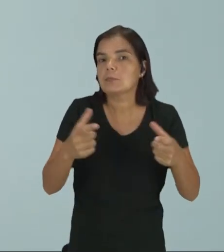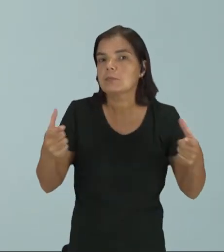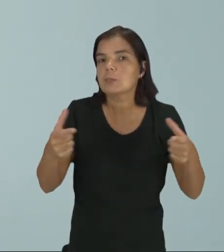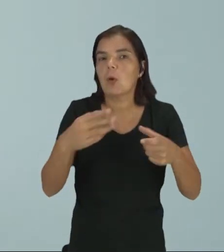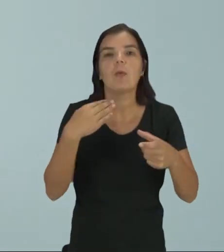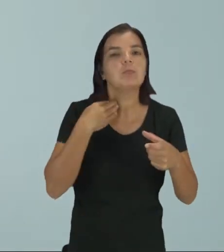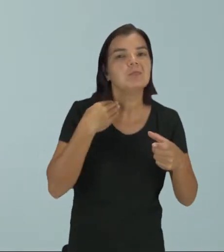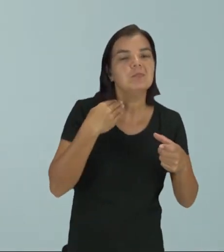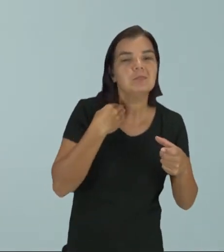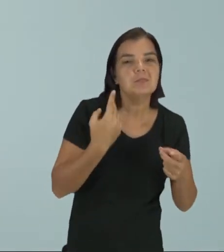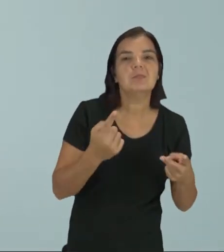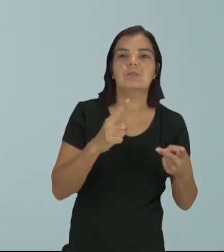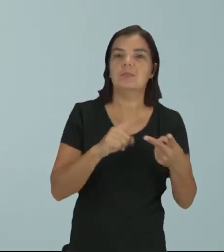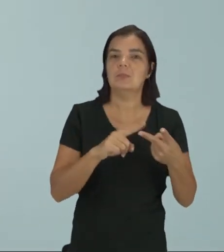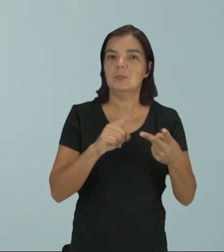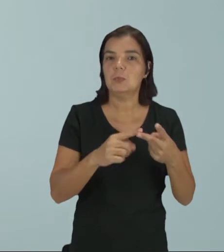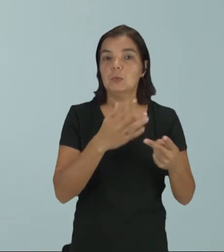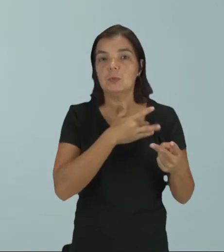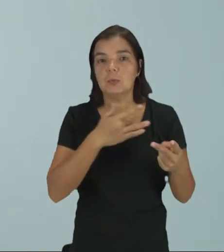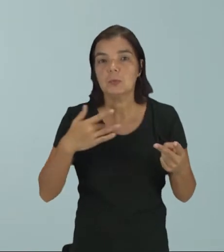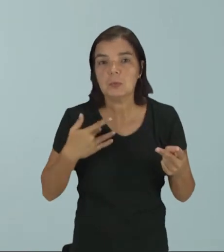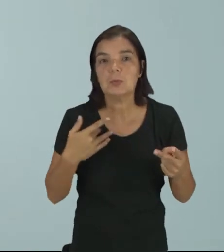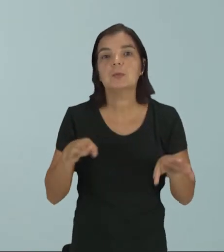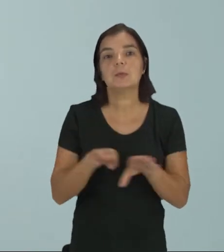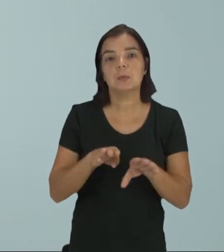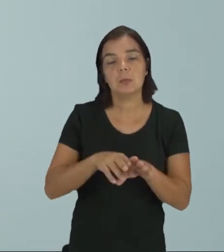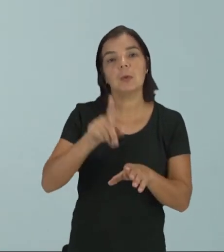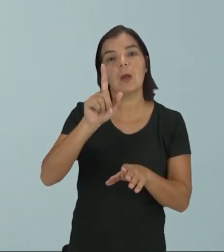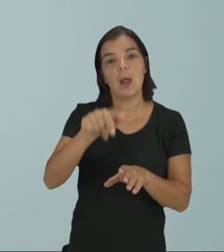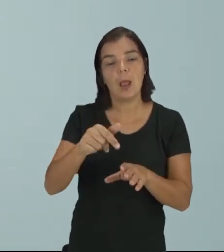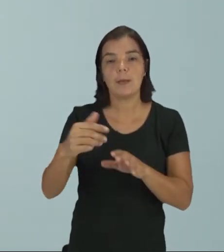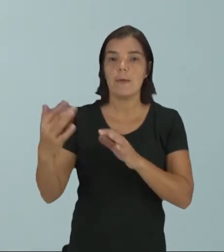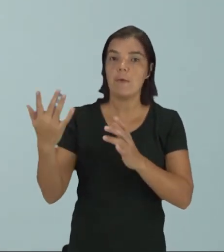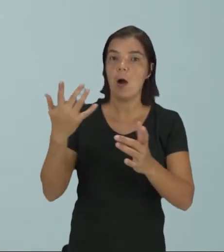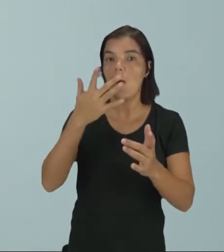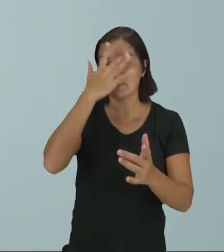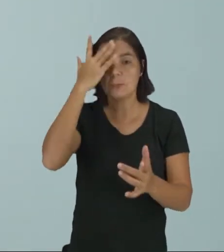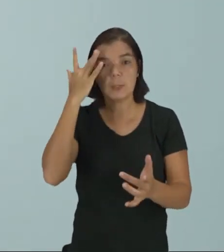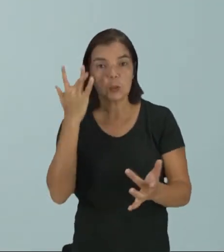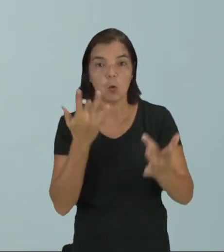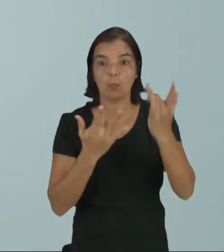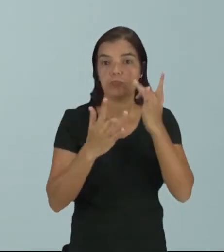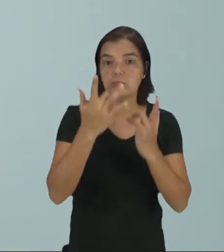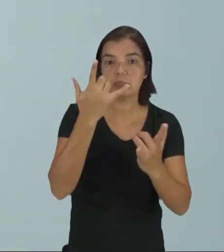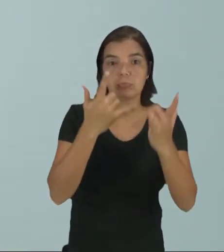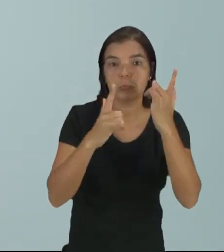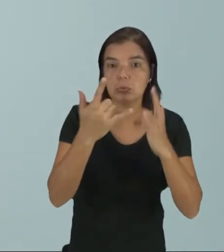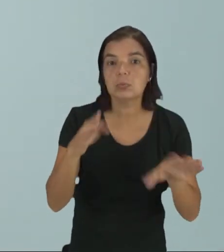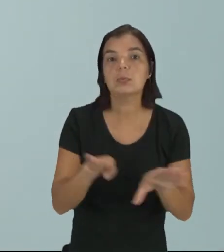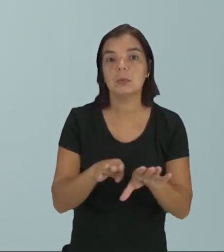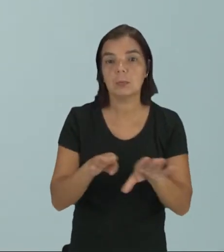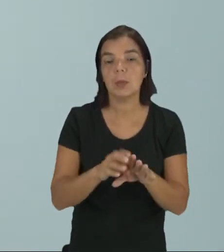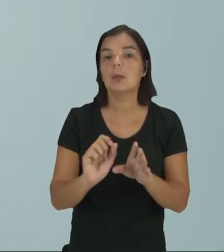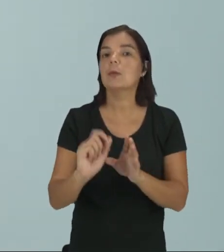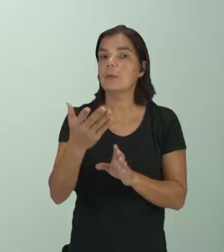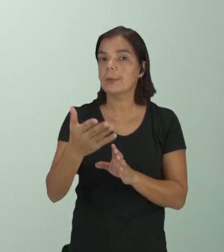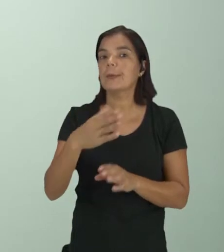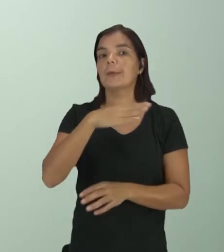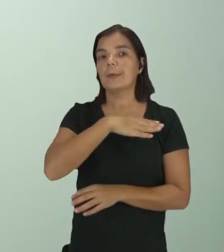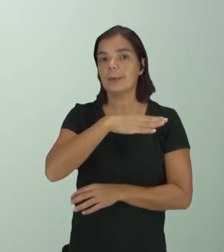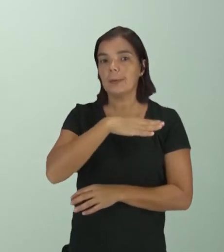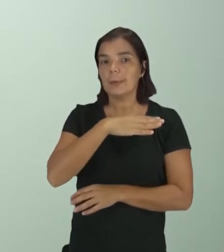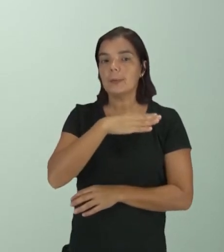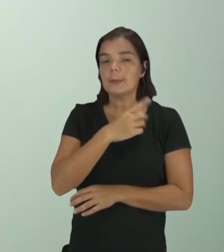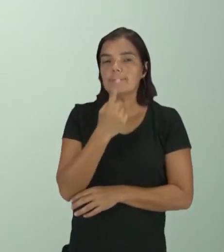os bancos, onde se concentram os meios de saúde. Então são fatores que vão atrair as pessoas para as cidades, ok? E a urbanização, então, ela vai